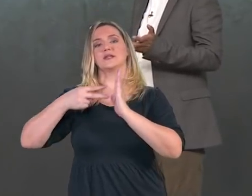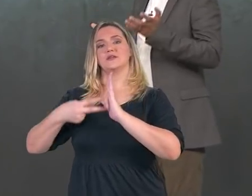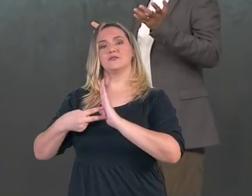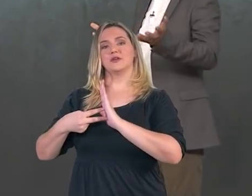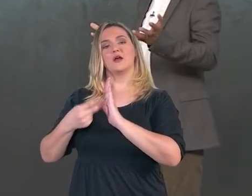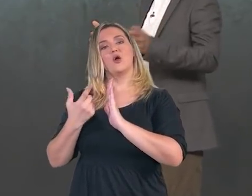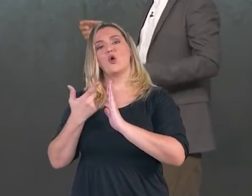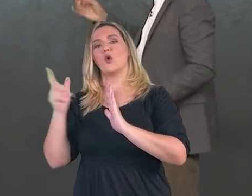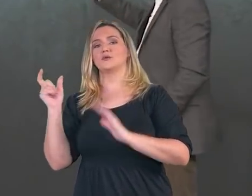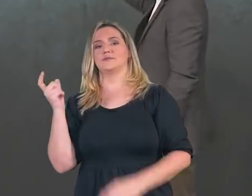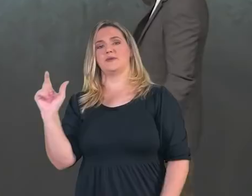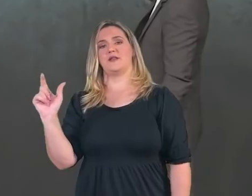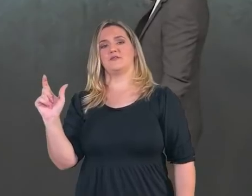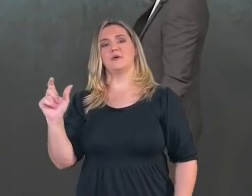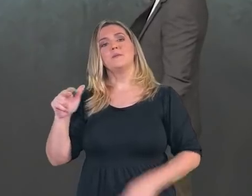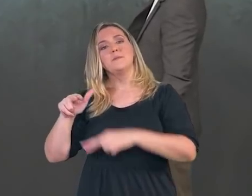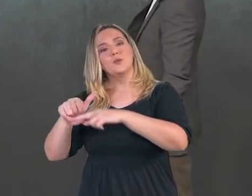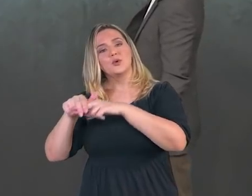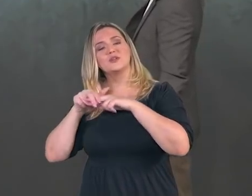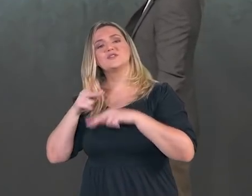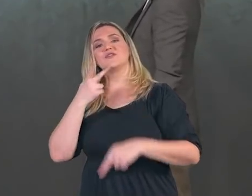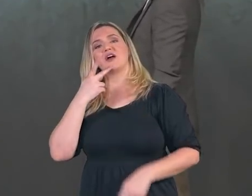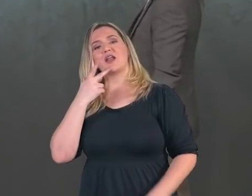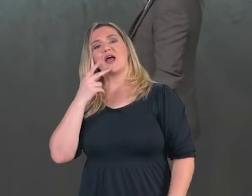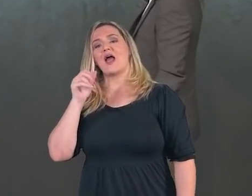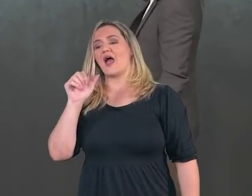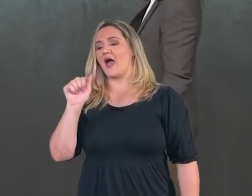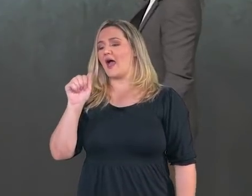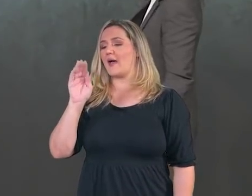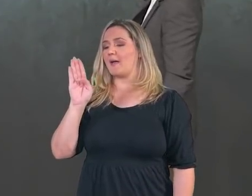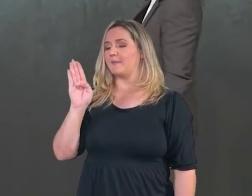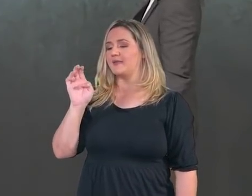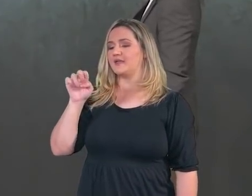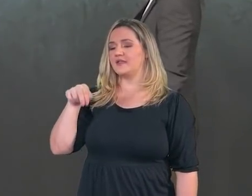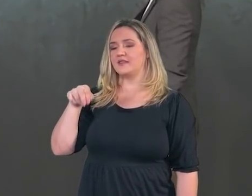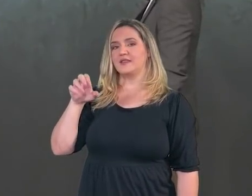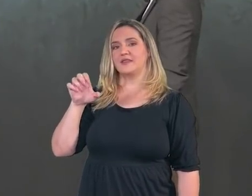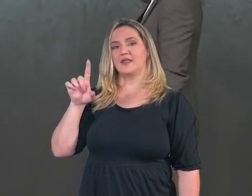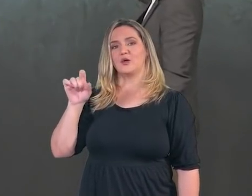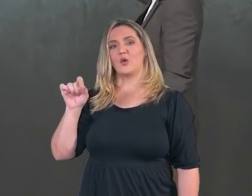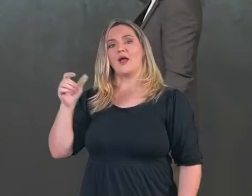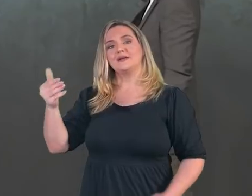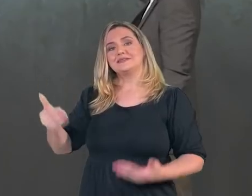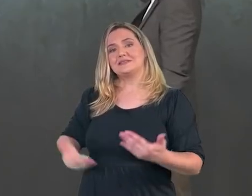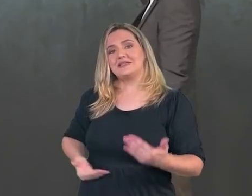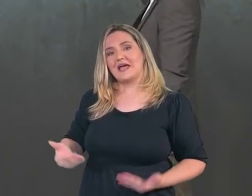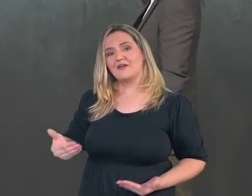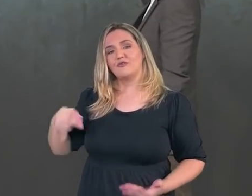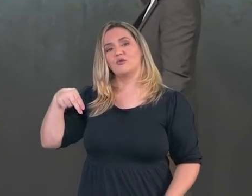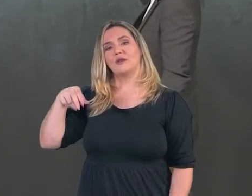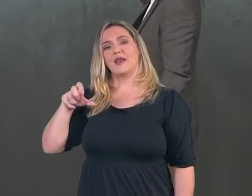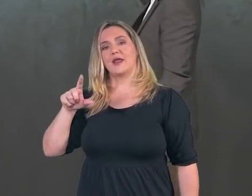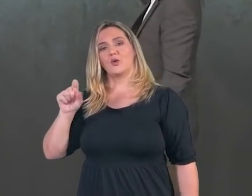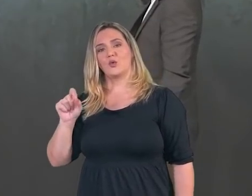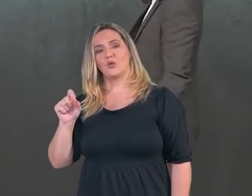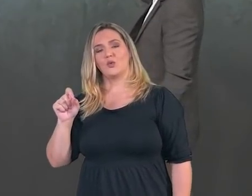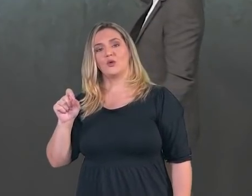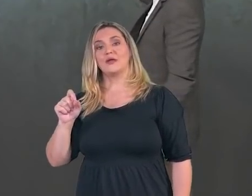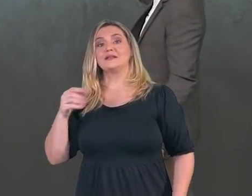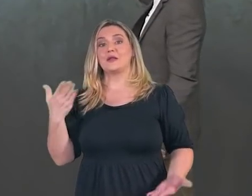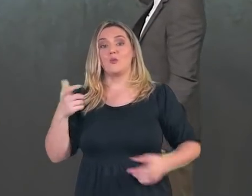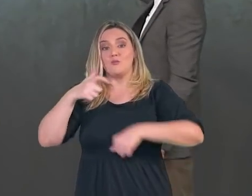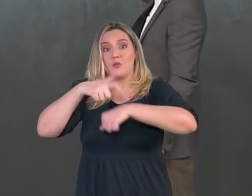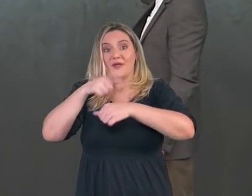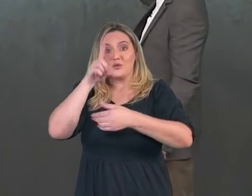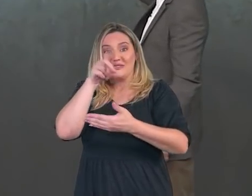Eved ou Abe. Por isso que em português a gente fala Abednego, seria servo de nego, Ardi-Nabu originalmente.